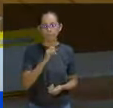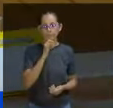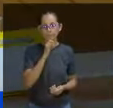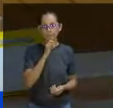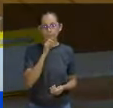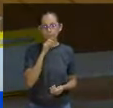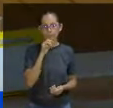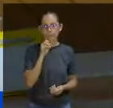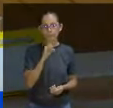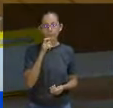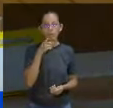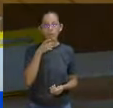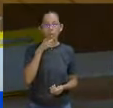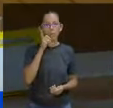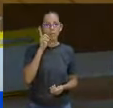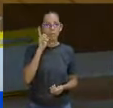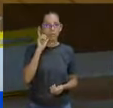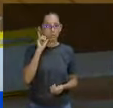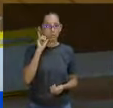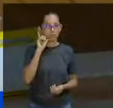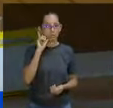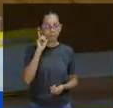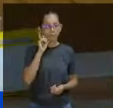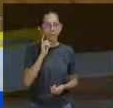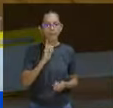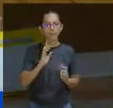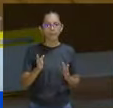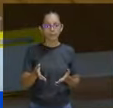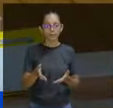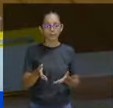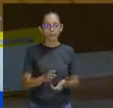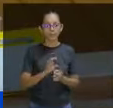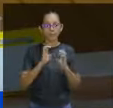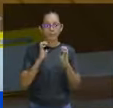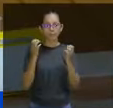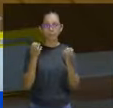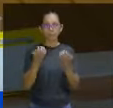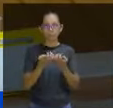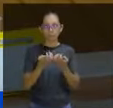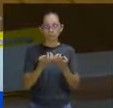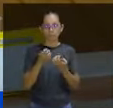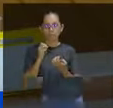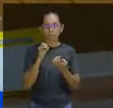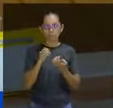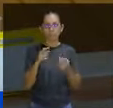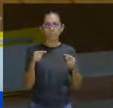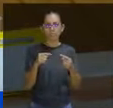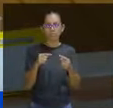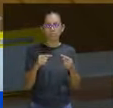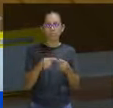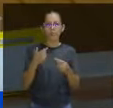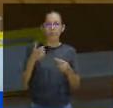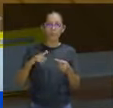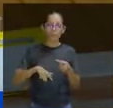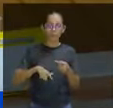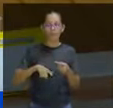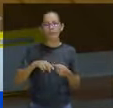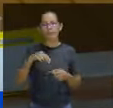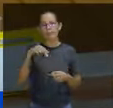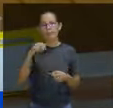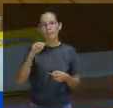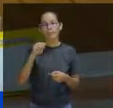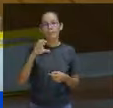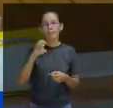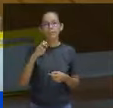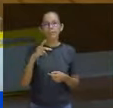fôssemos baixar em diligência para determinar que novamente fosse ao NACEP, depois voltasse ao